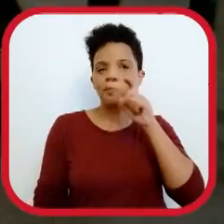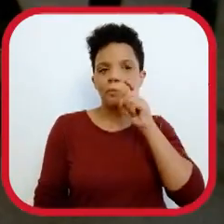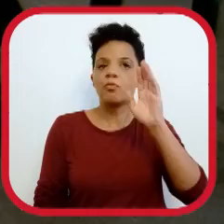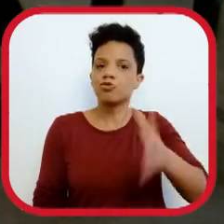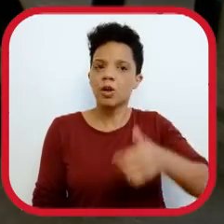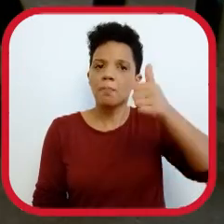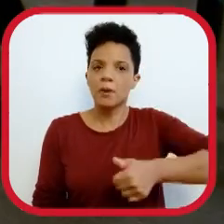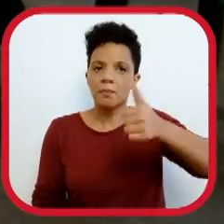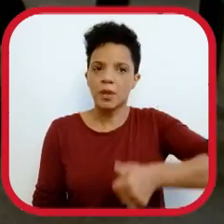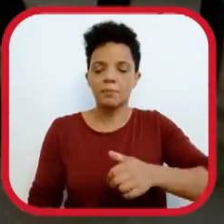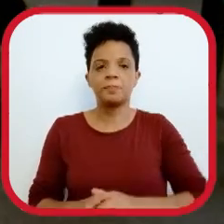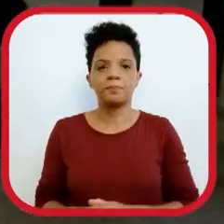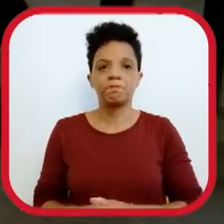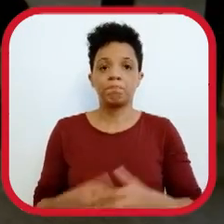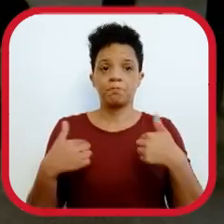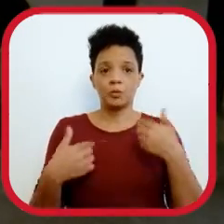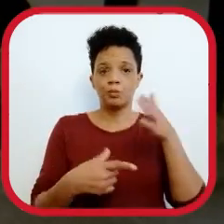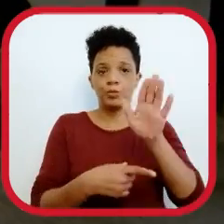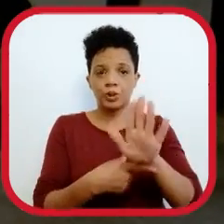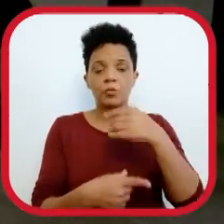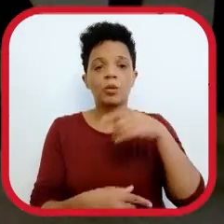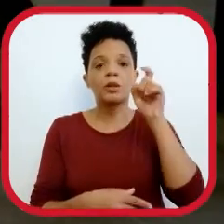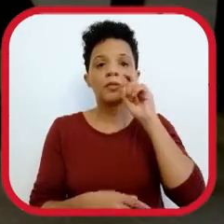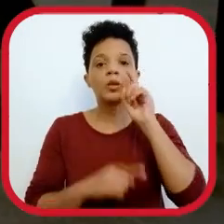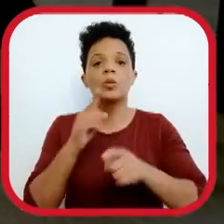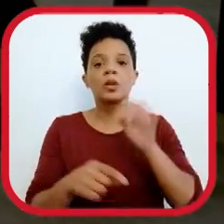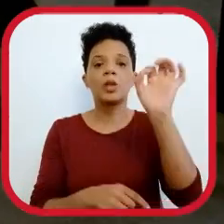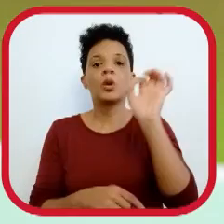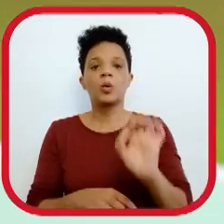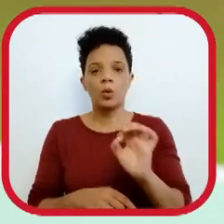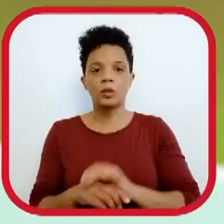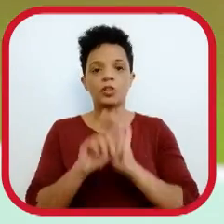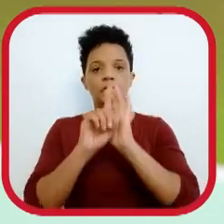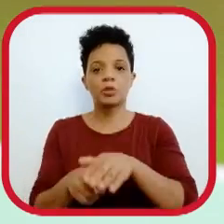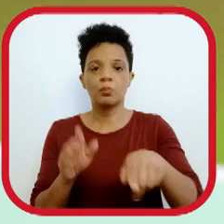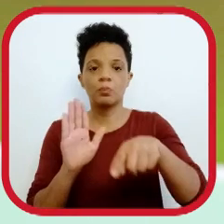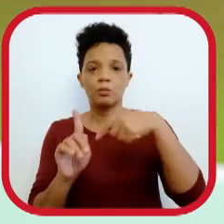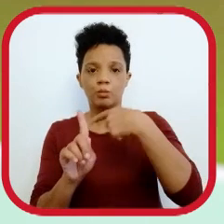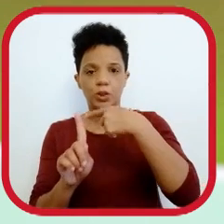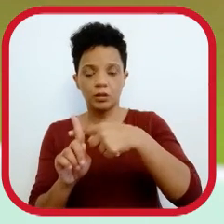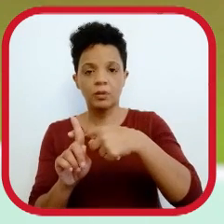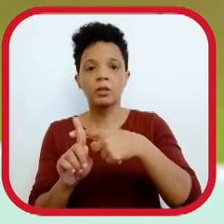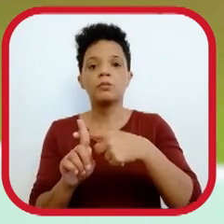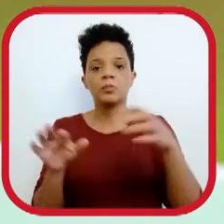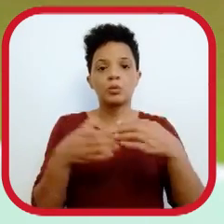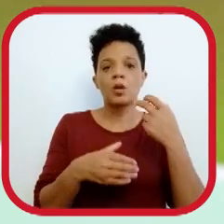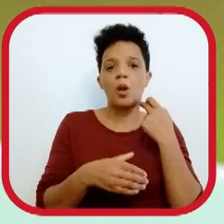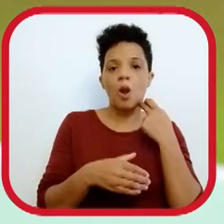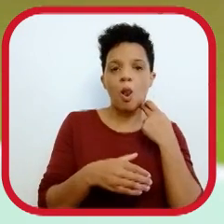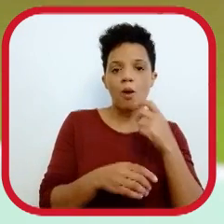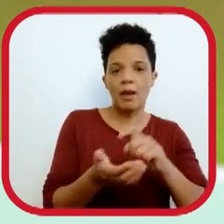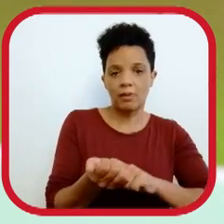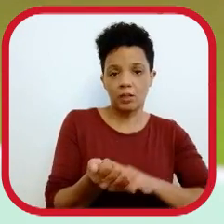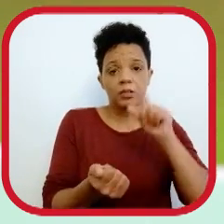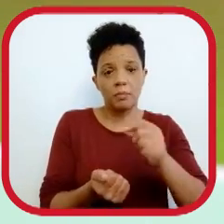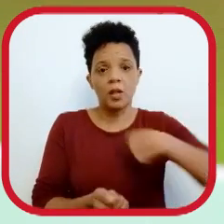a defendeu bastante bem. Eu, por exemplo, sou defensora de cotas também de discriminação positiva, certamente para as minorias étnicas.